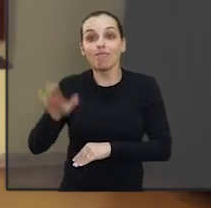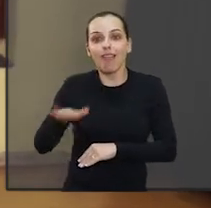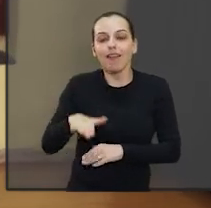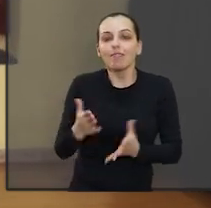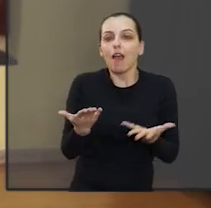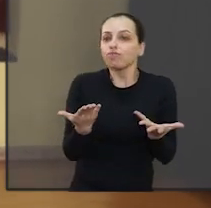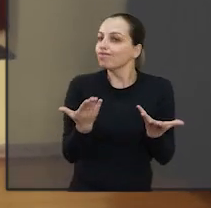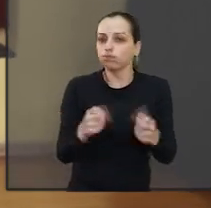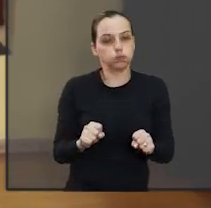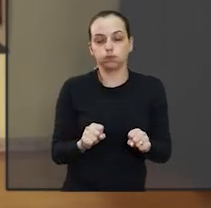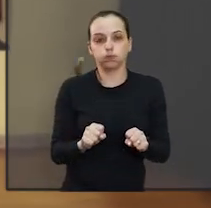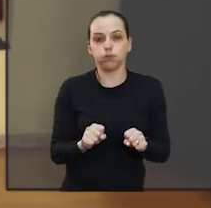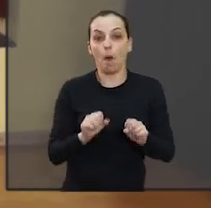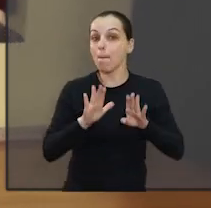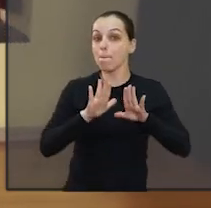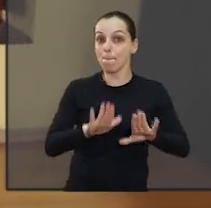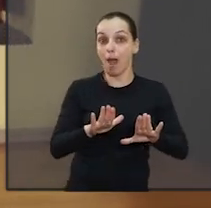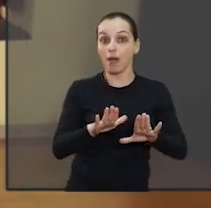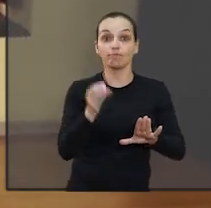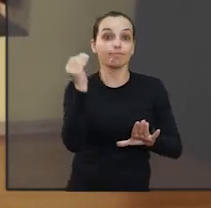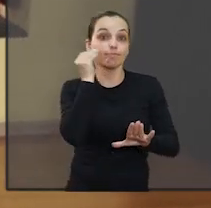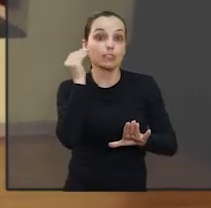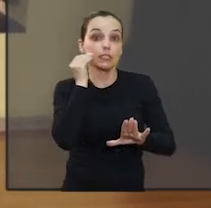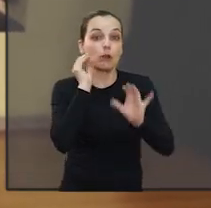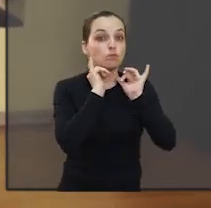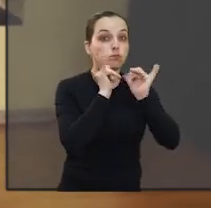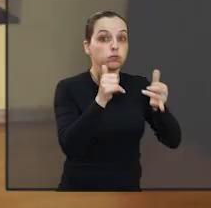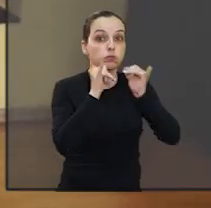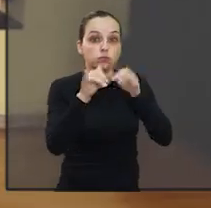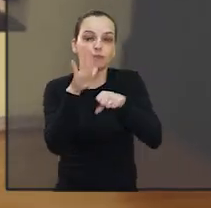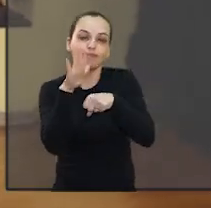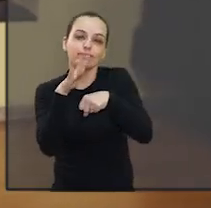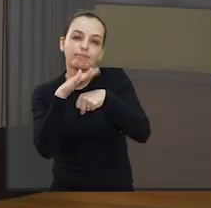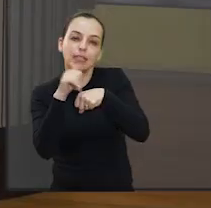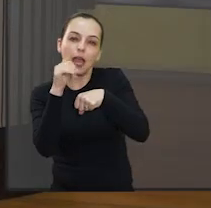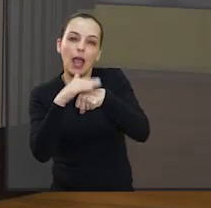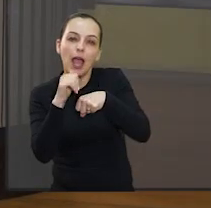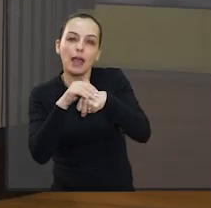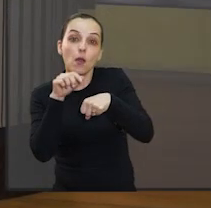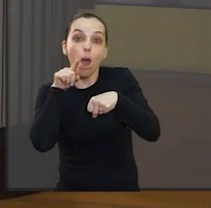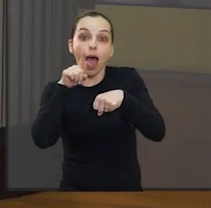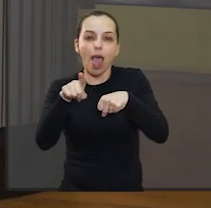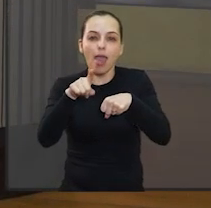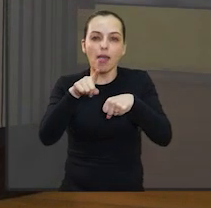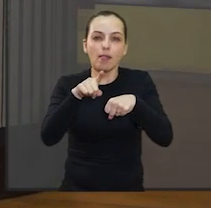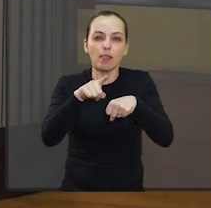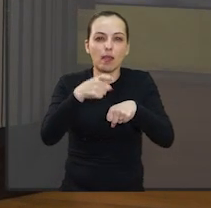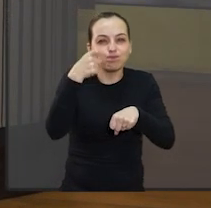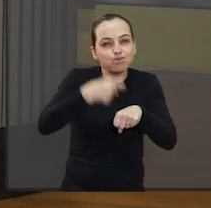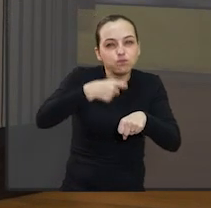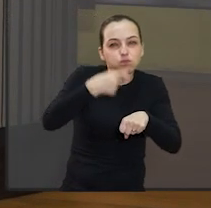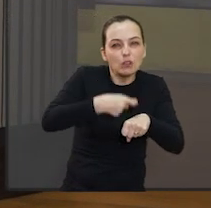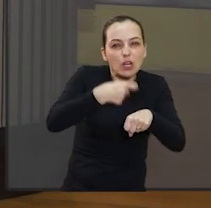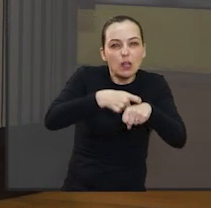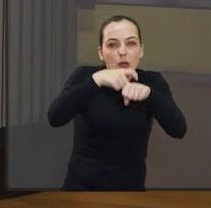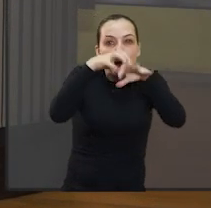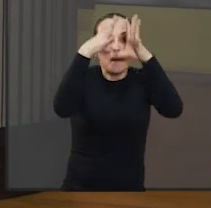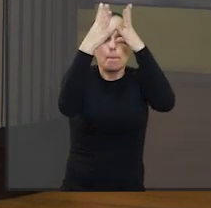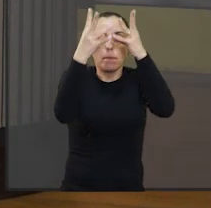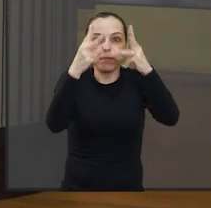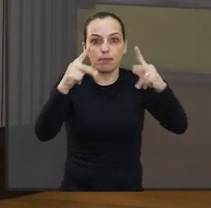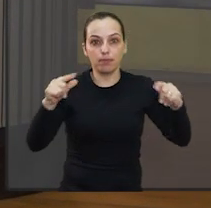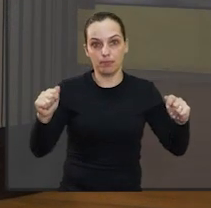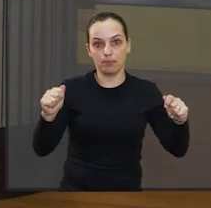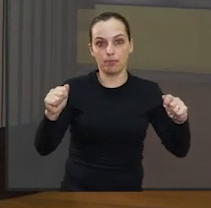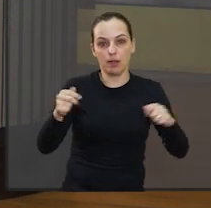ser delicada, no sentido de que você a envolva sem traumatizar, que isso é bem importante. Acho que a experiência do